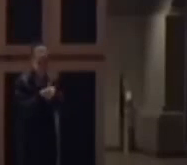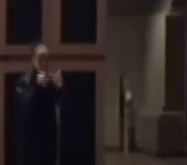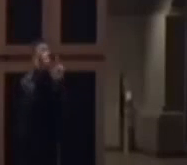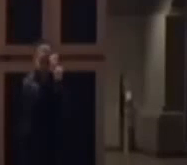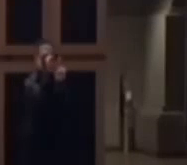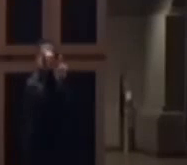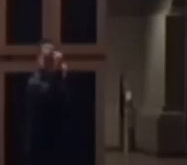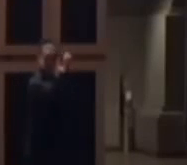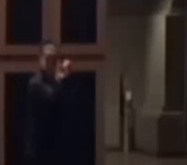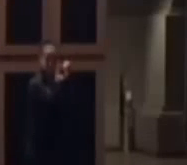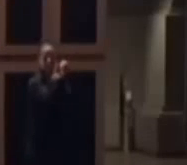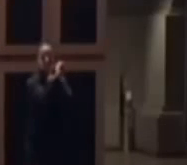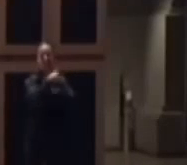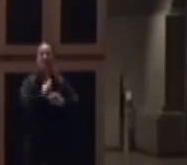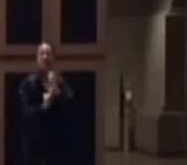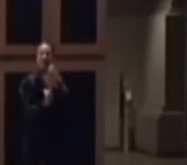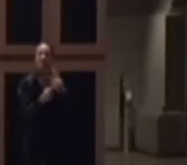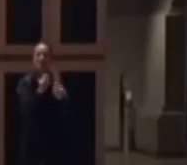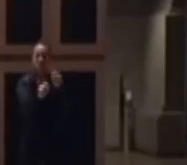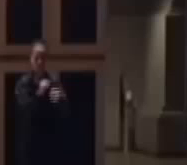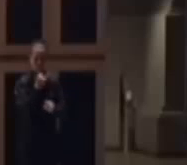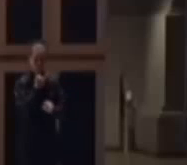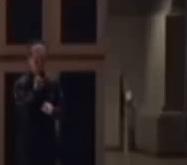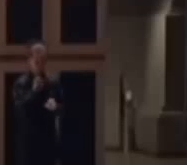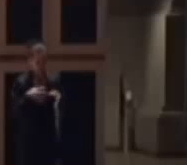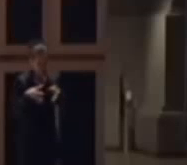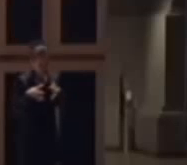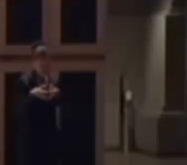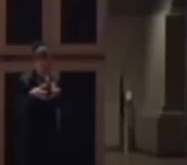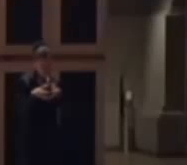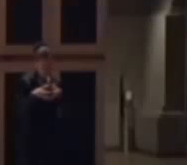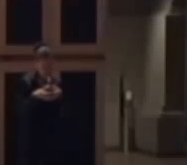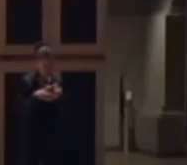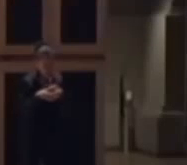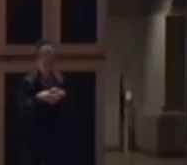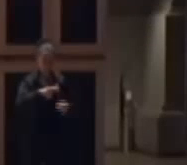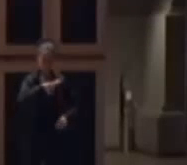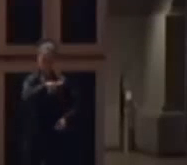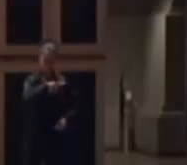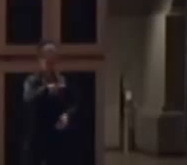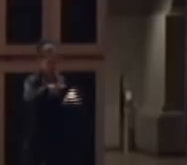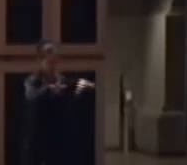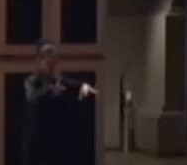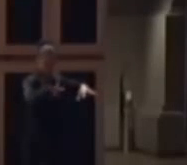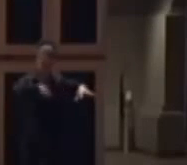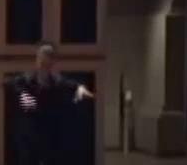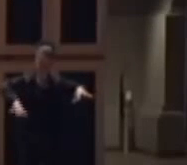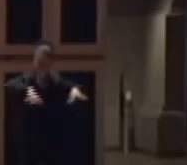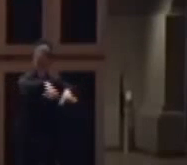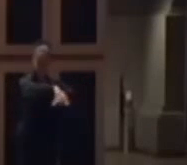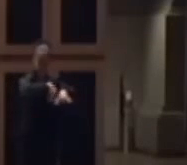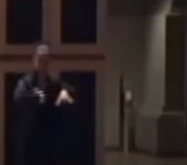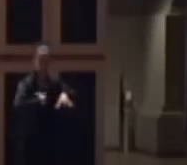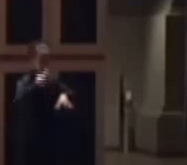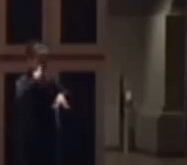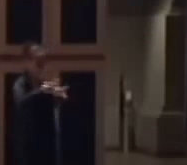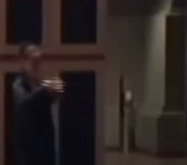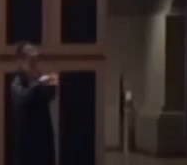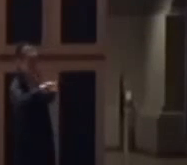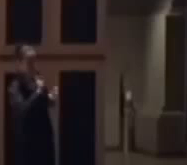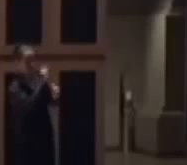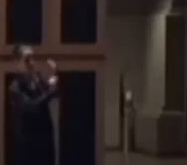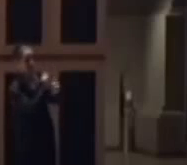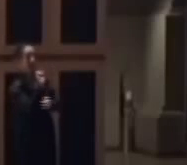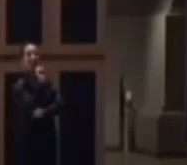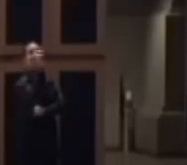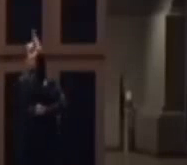com essas entidades privadas, não se afastem do princípio da lei, que é a flexibilização